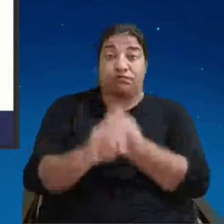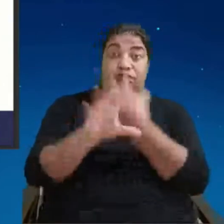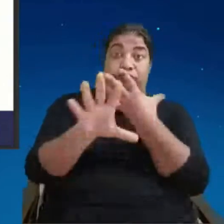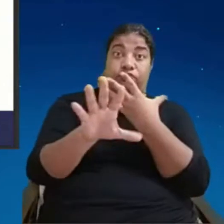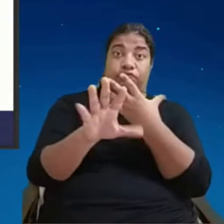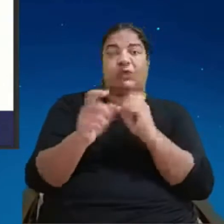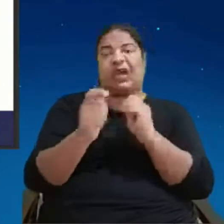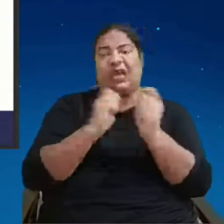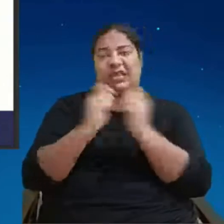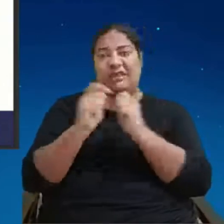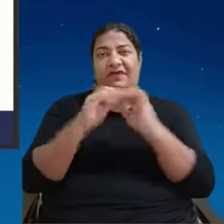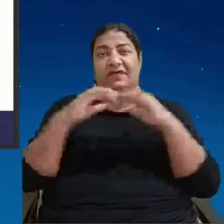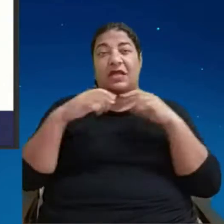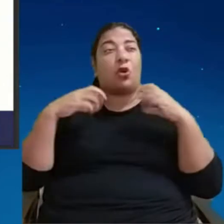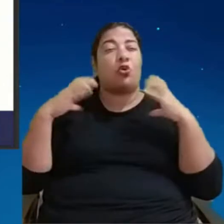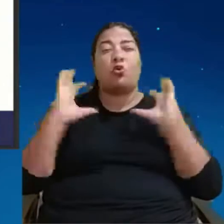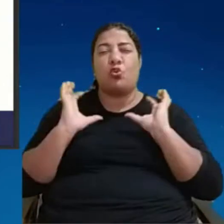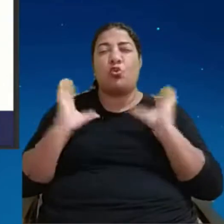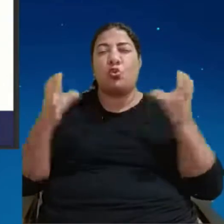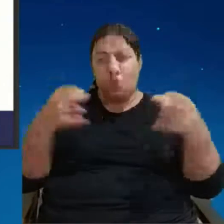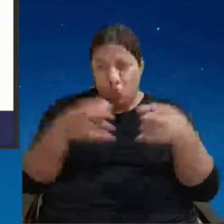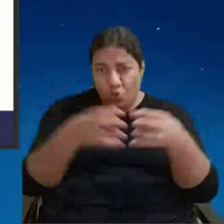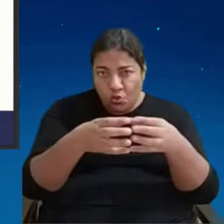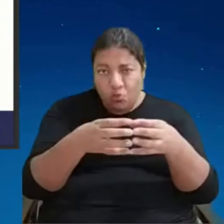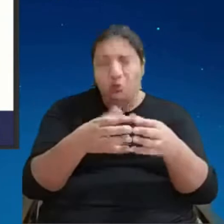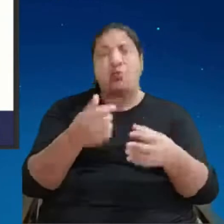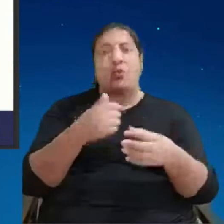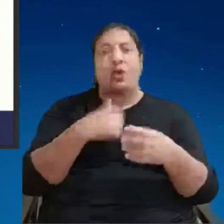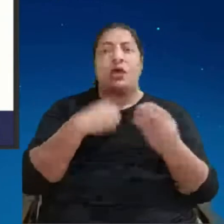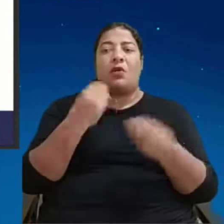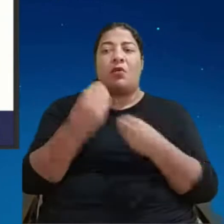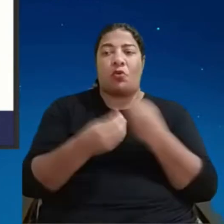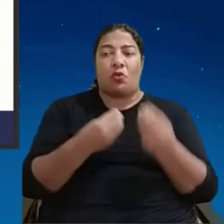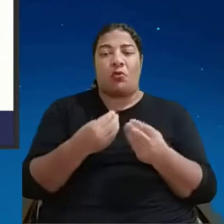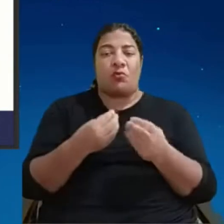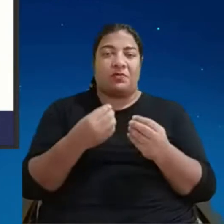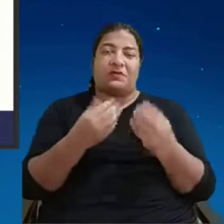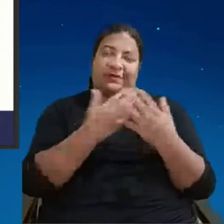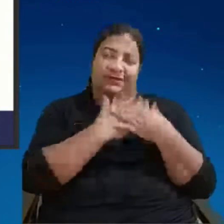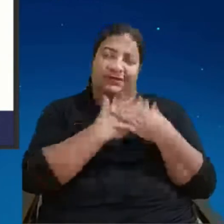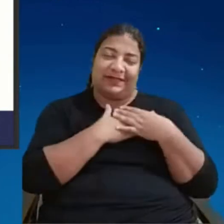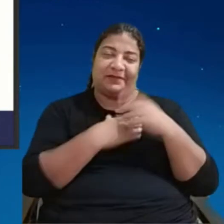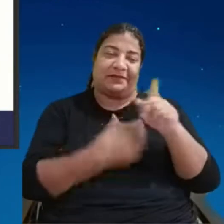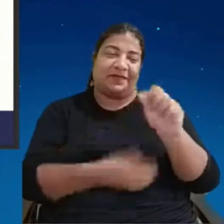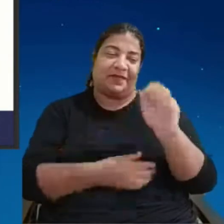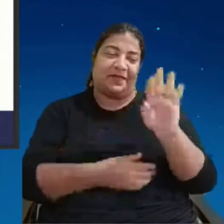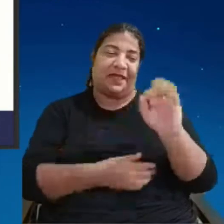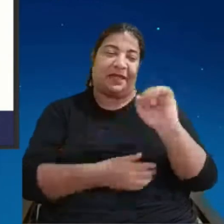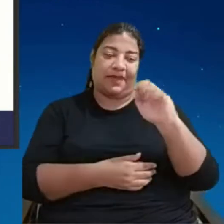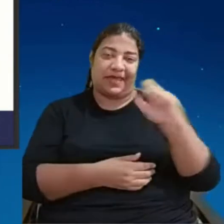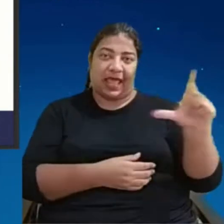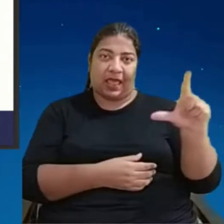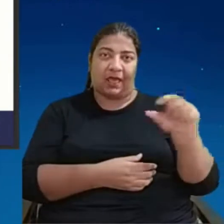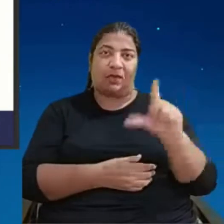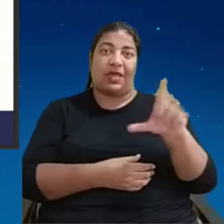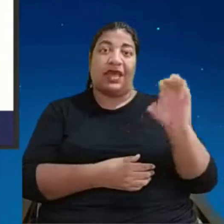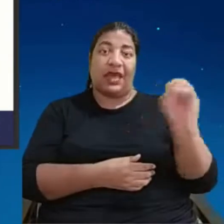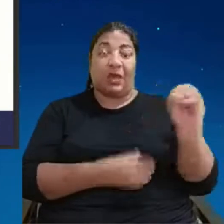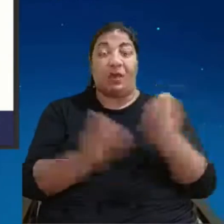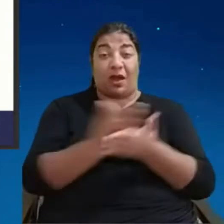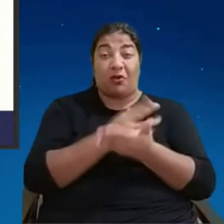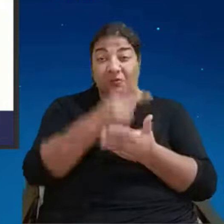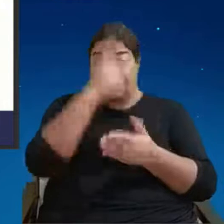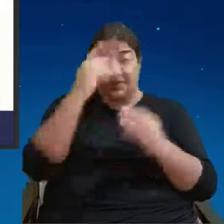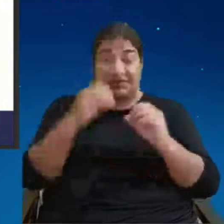estou assim, né, com todo o carinho do mundo para o Gabriel e para o Léo, algumas pessoas fecham a câmera. Aí eu